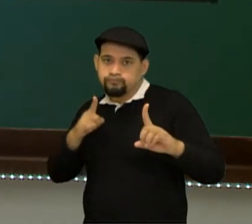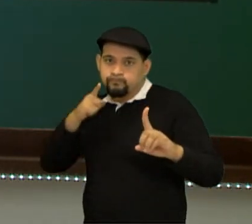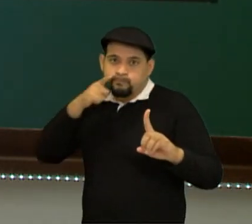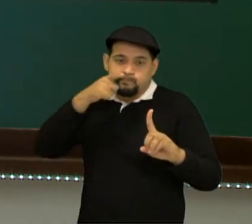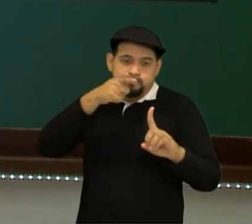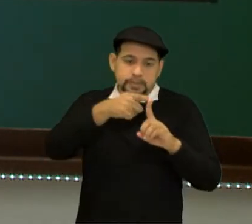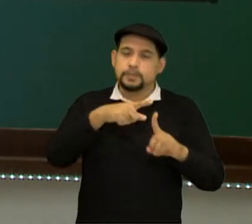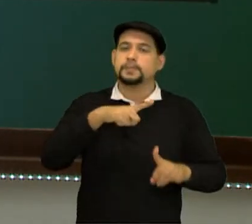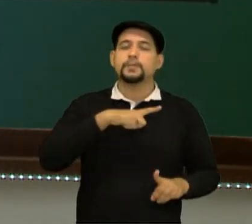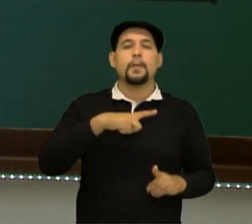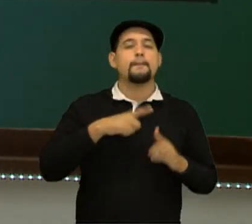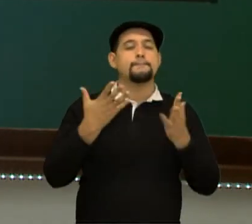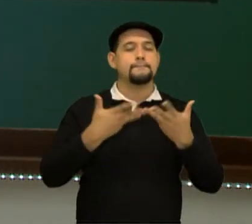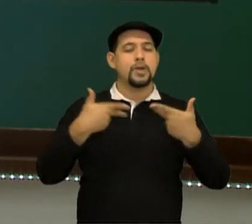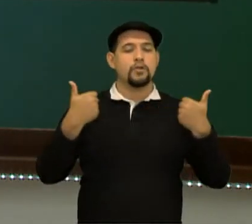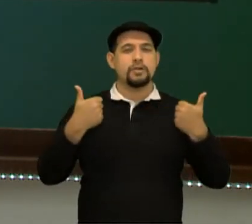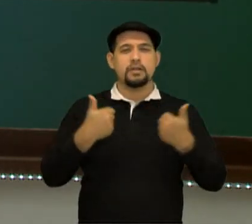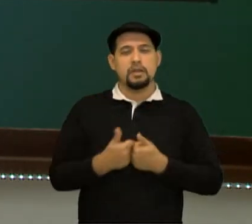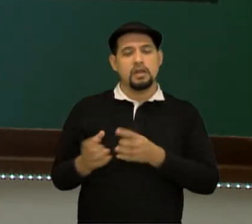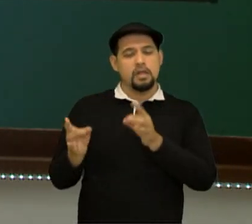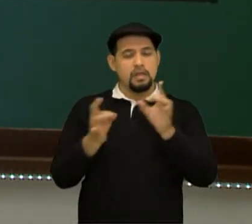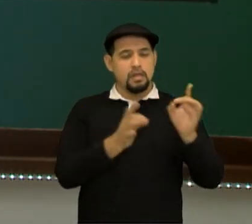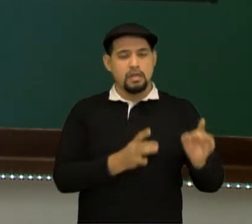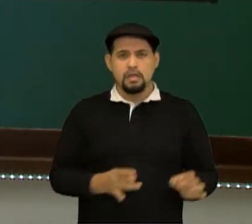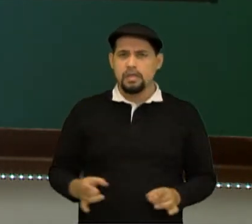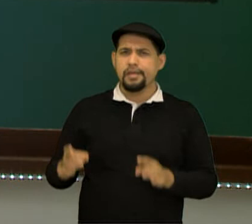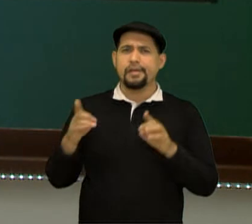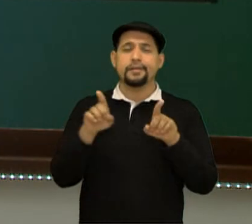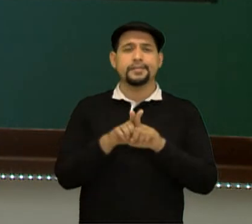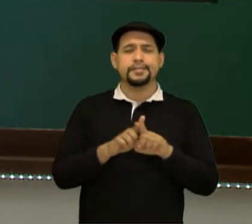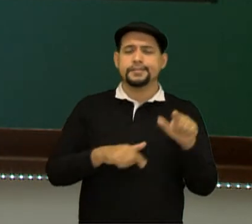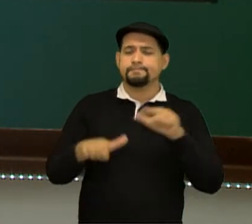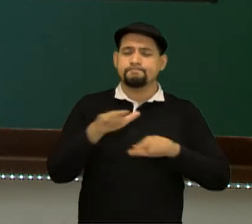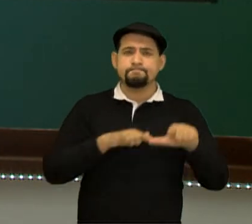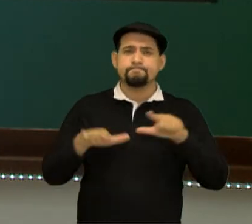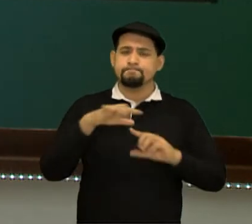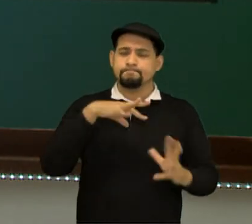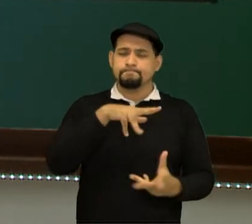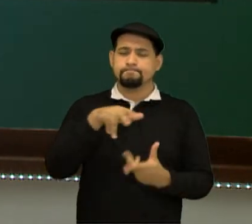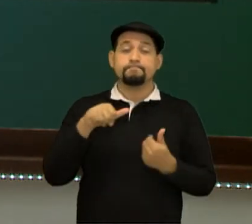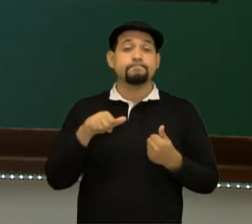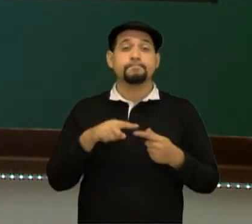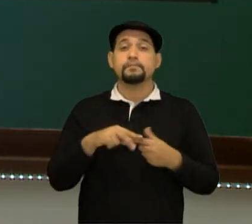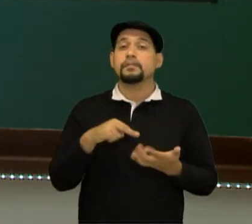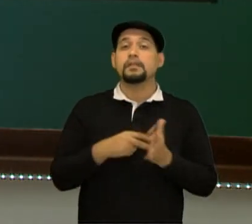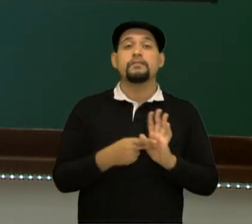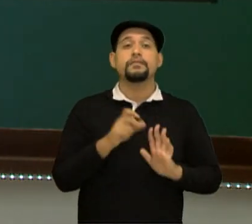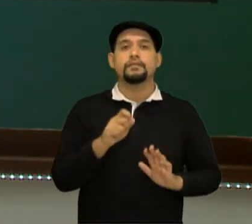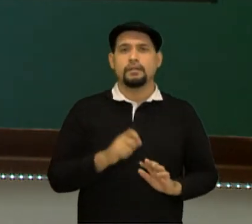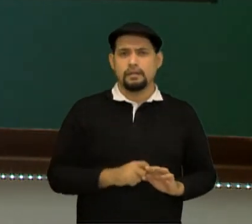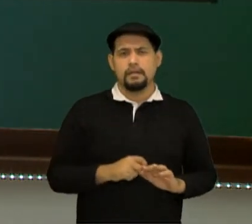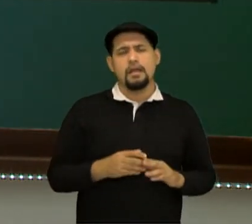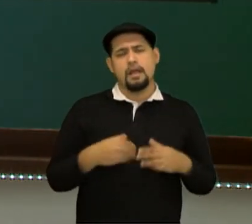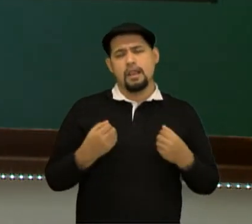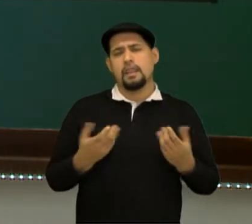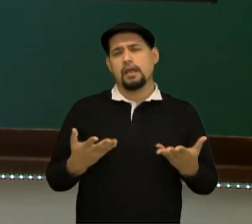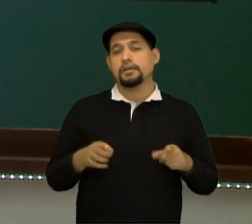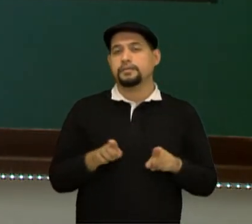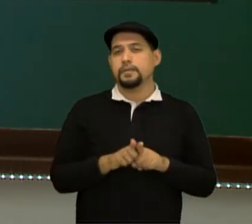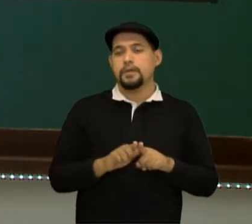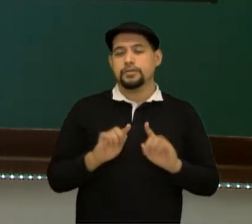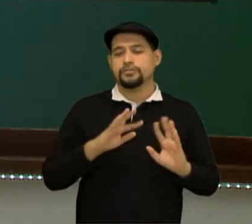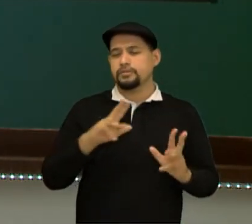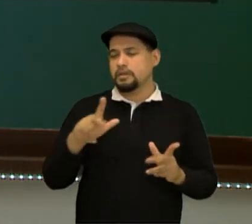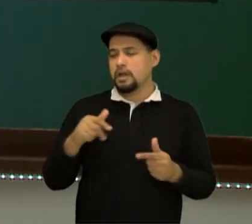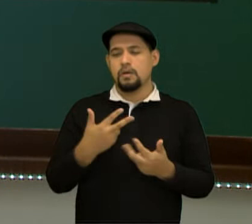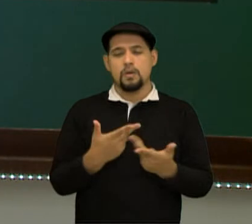objetivo próprio que é melhoria das exportações inserção no mercado globalizado isso e nem Óbvio e meio